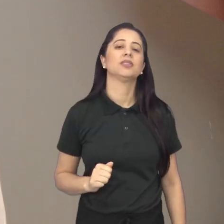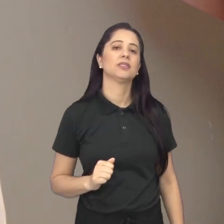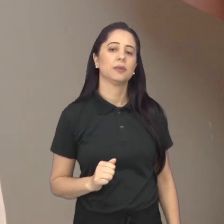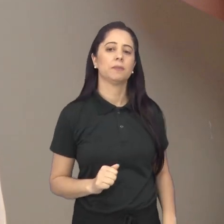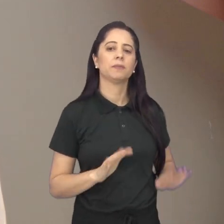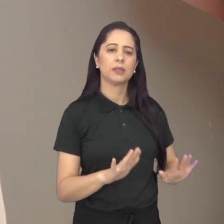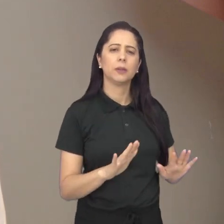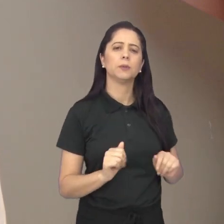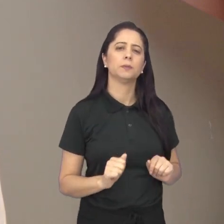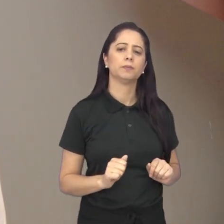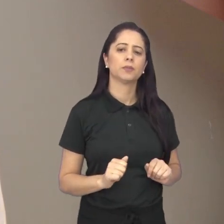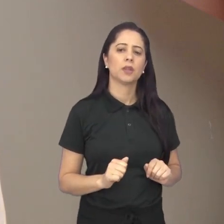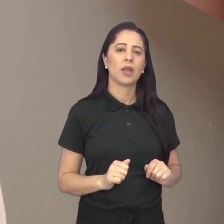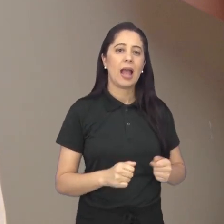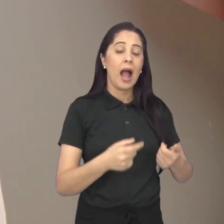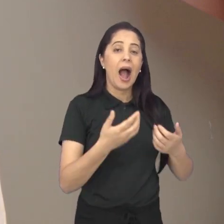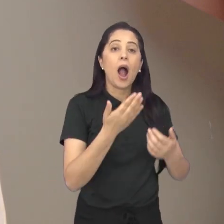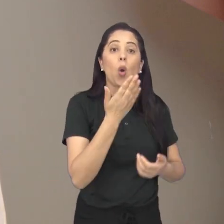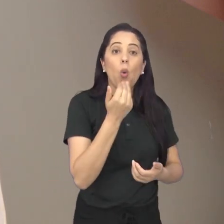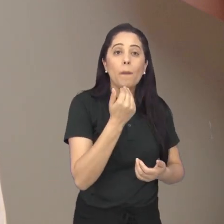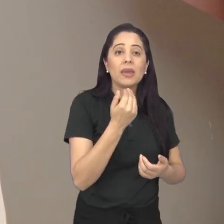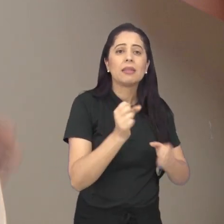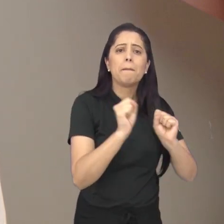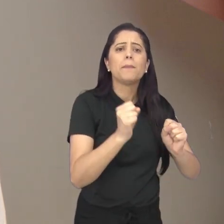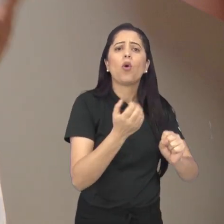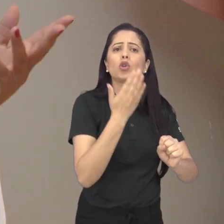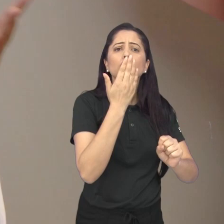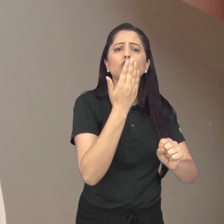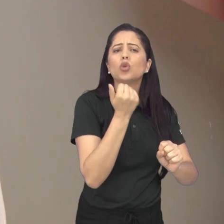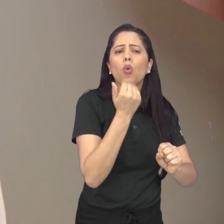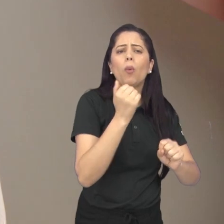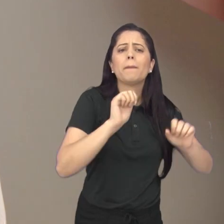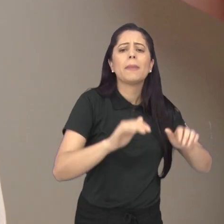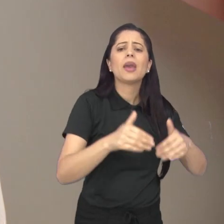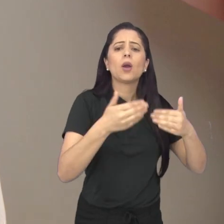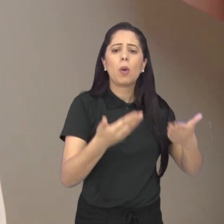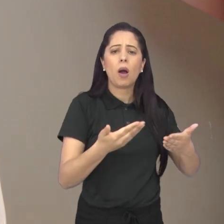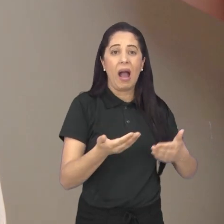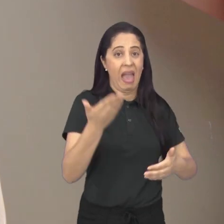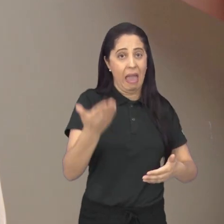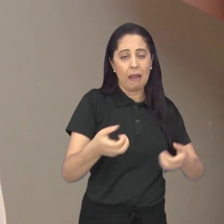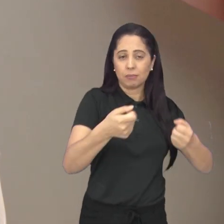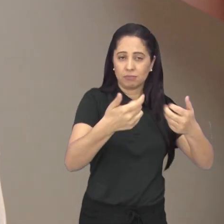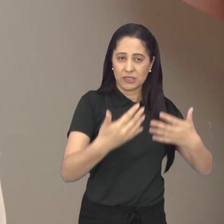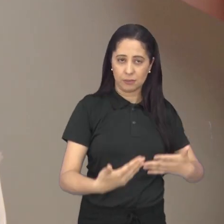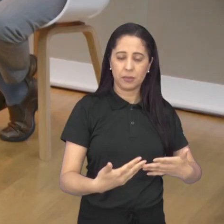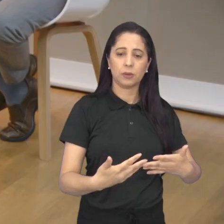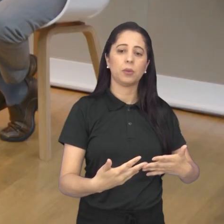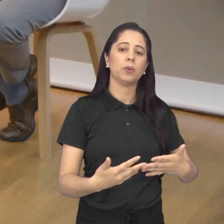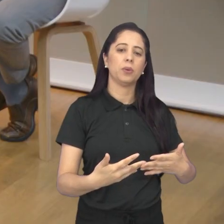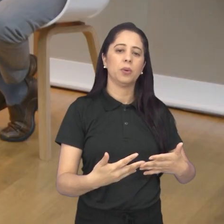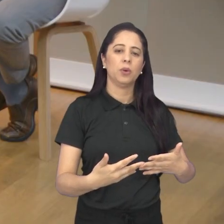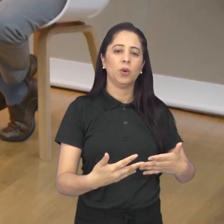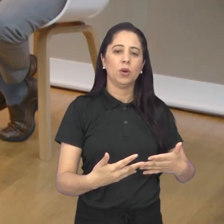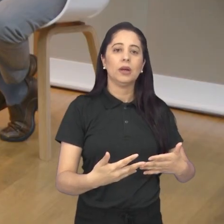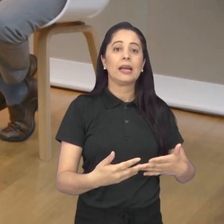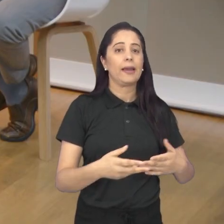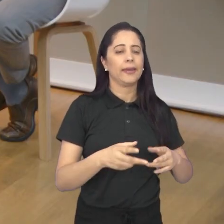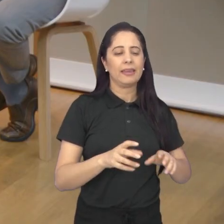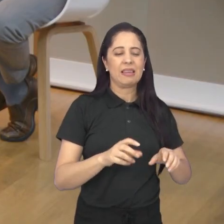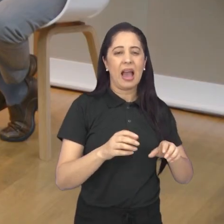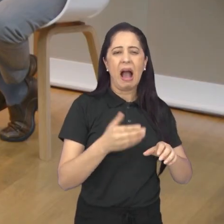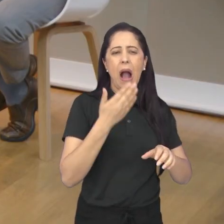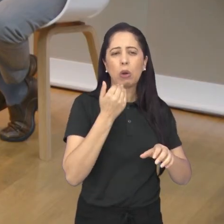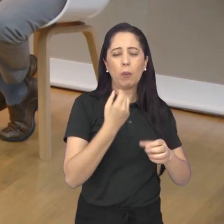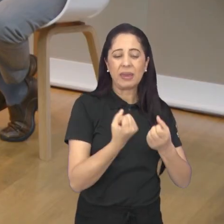gente reforçar os alimentos que devem ser evitados, né? Na nossa conversa ela falou bastante sobre os processados, ela citou uma vez por semana.